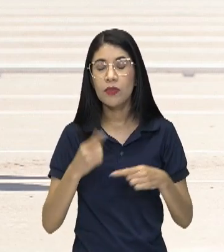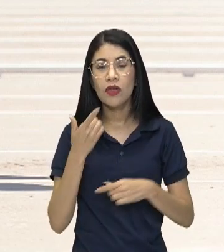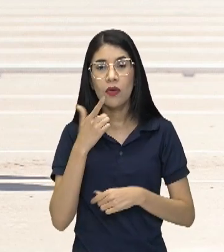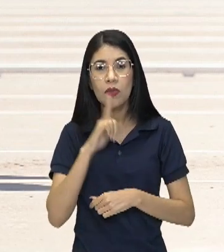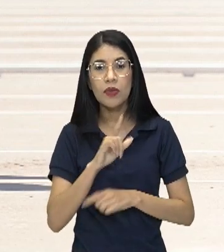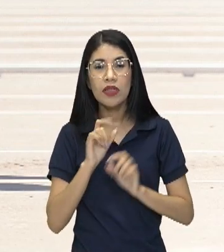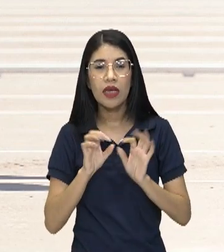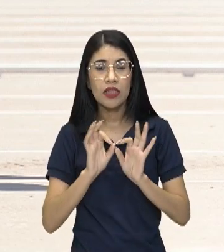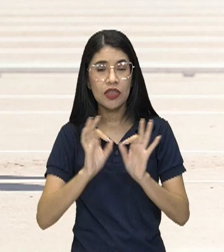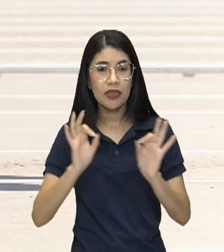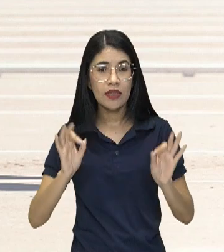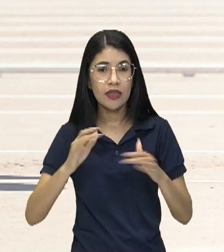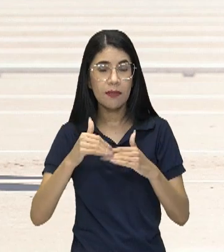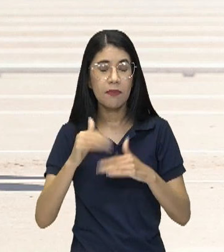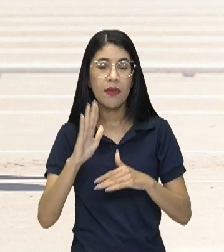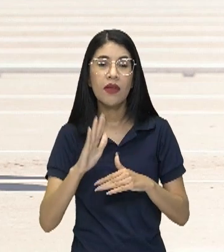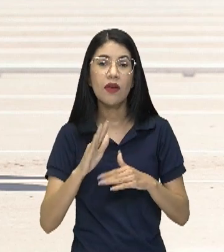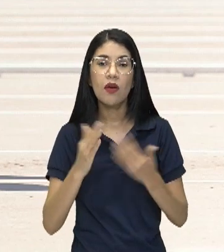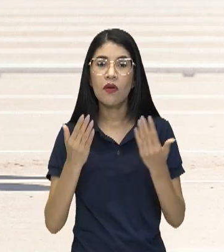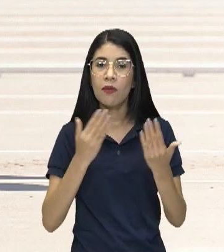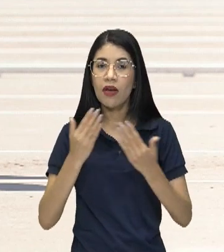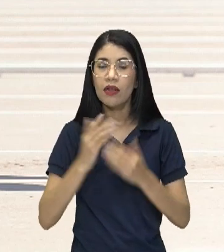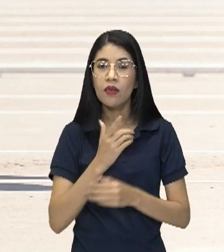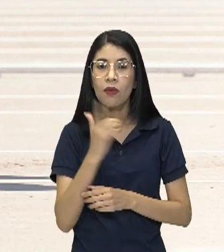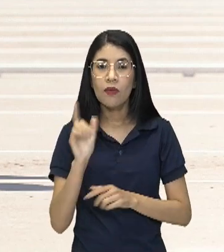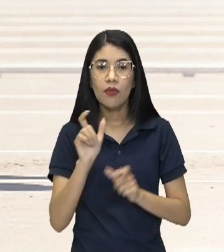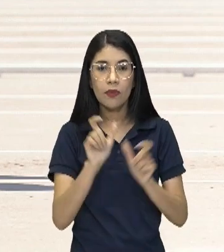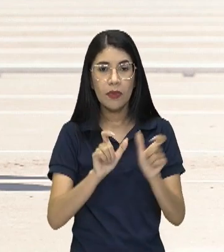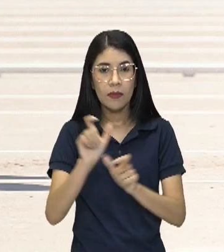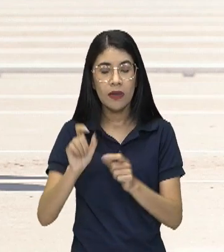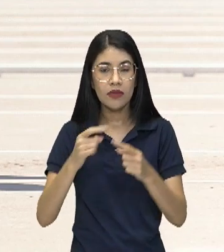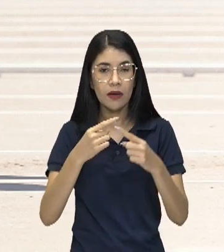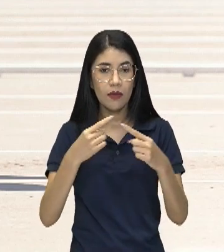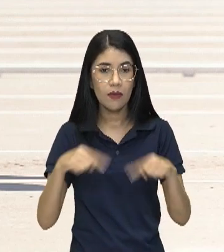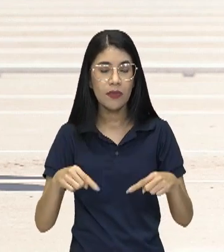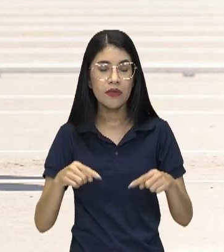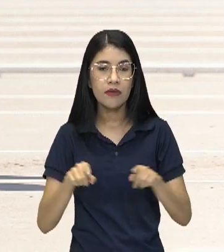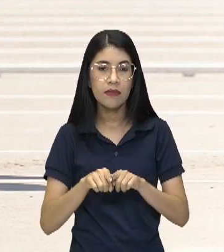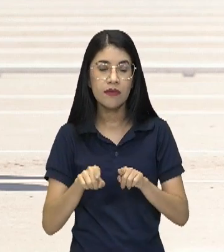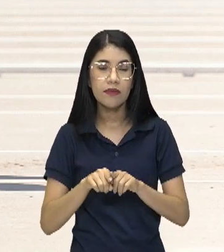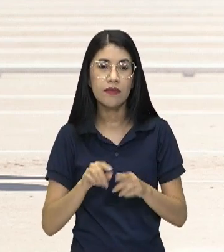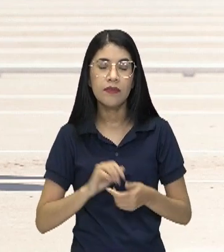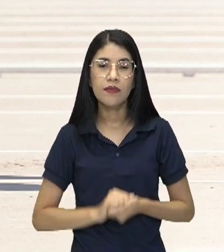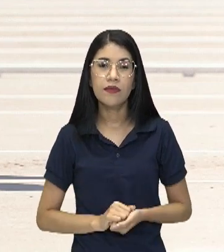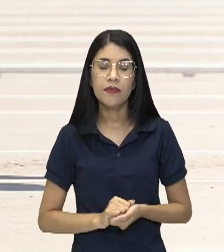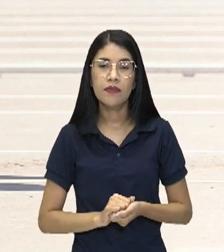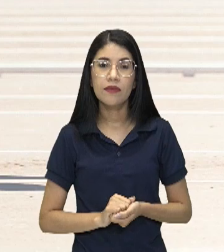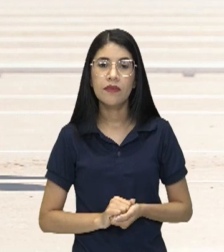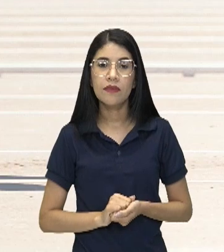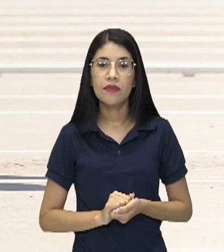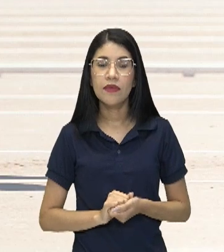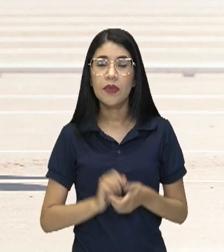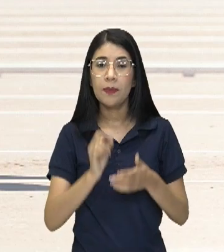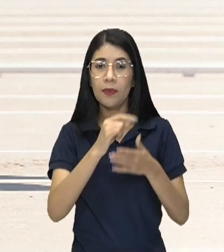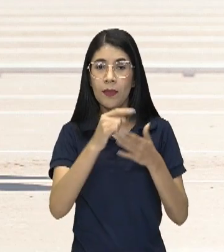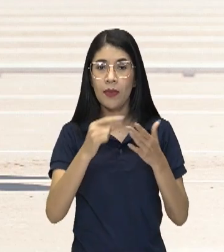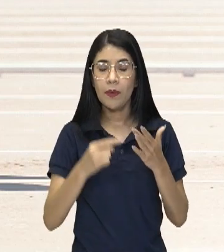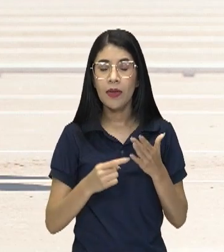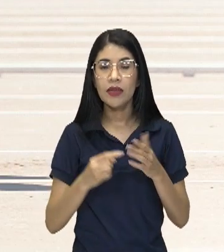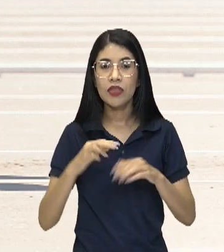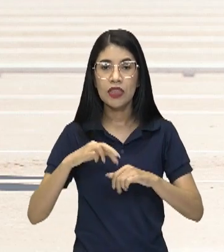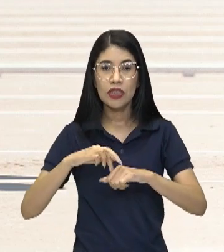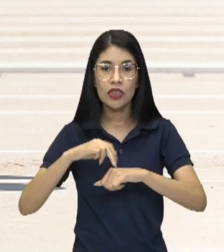maior distância com relação aos seus adversários, quem sabe conseguindo o pódio. Essas foram as provas de salto que